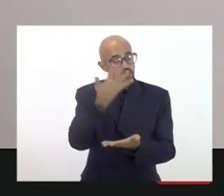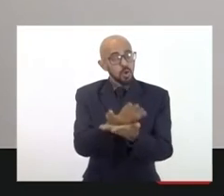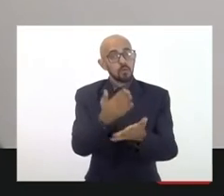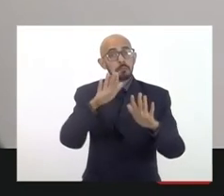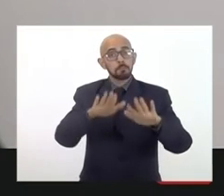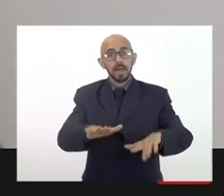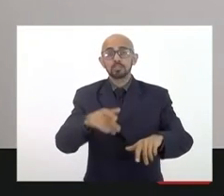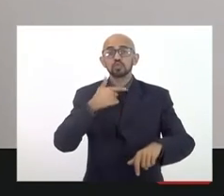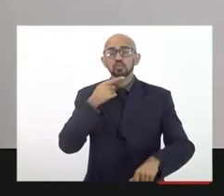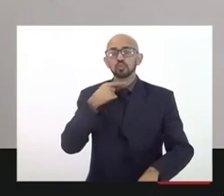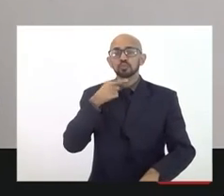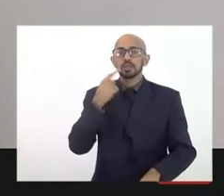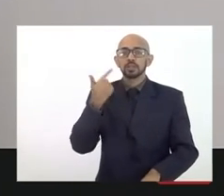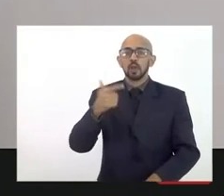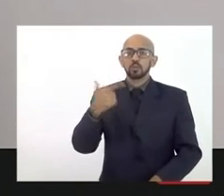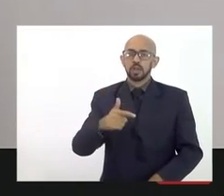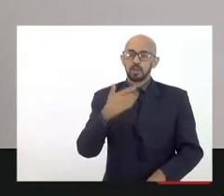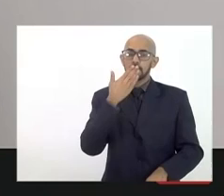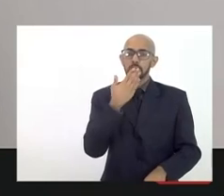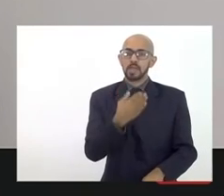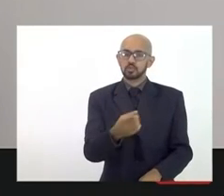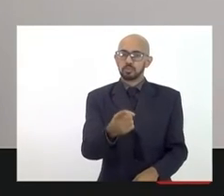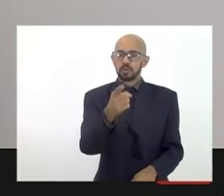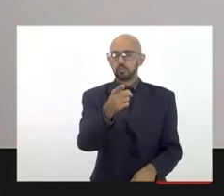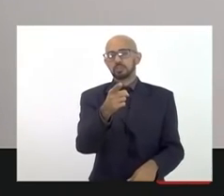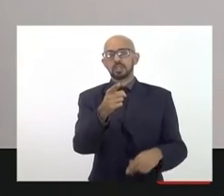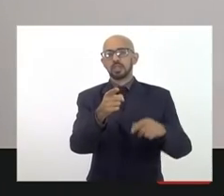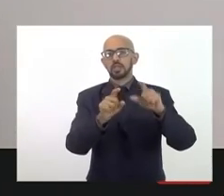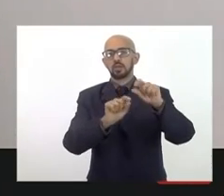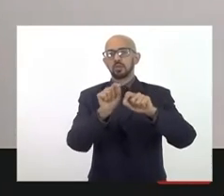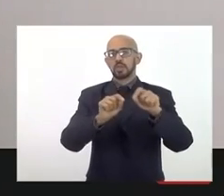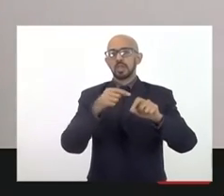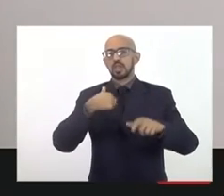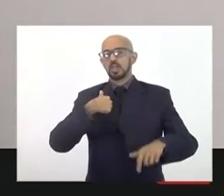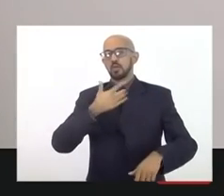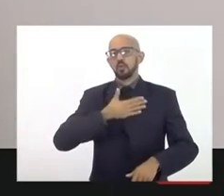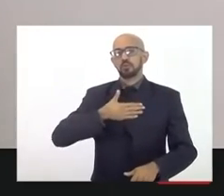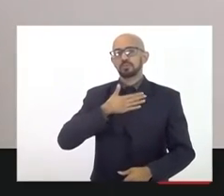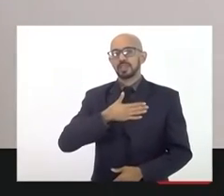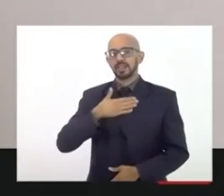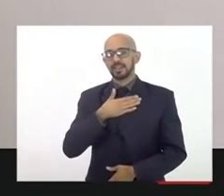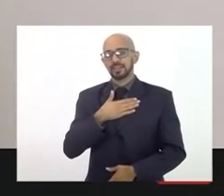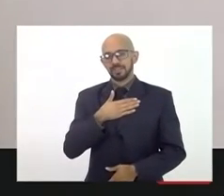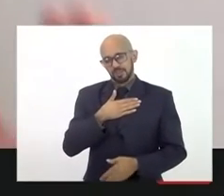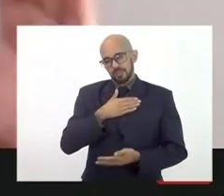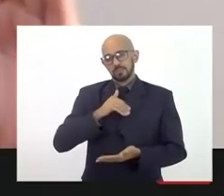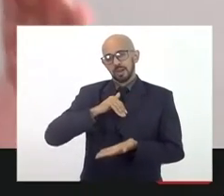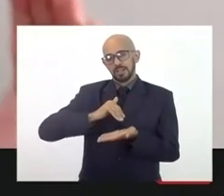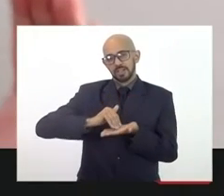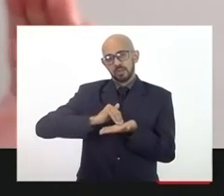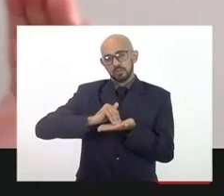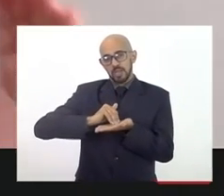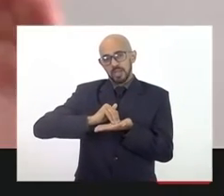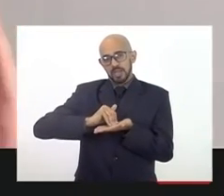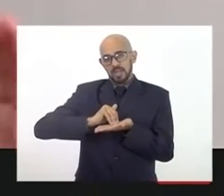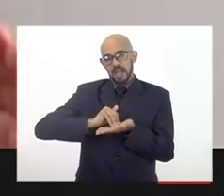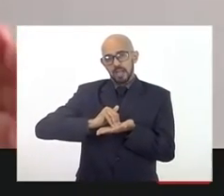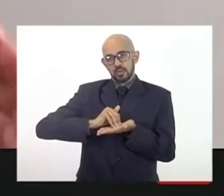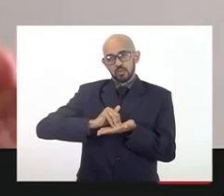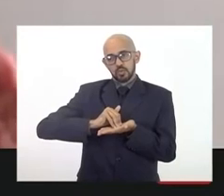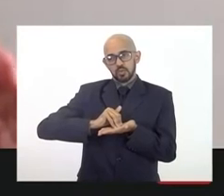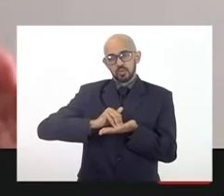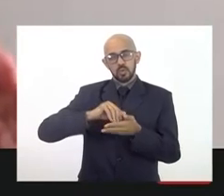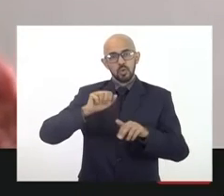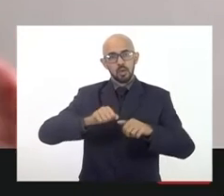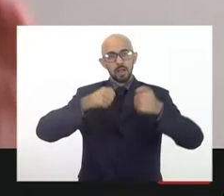dúvida. E aí eu faço um pedido. Eu tive o prazer, como secretário, de botar a placa do escritório da